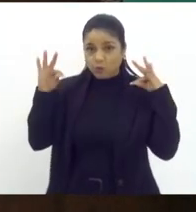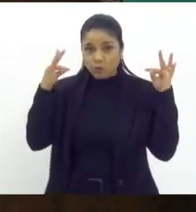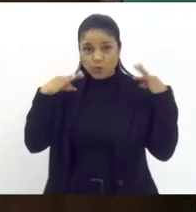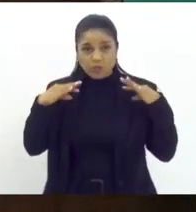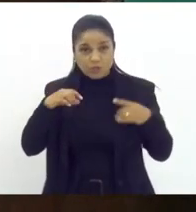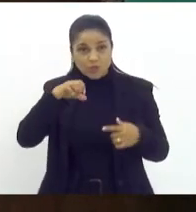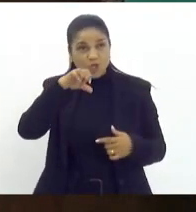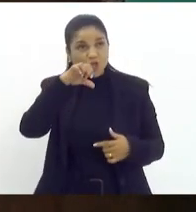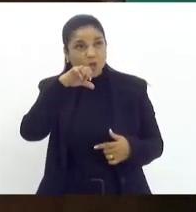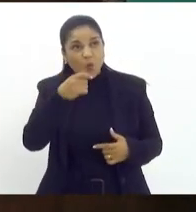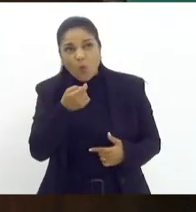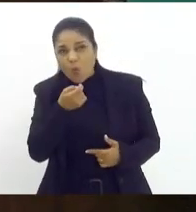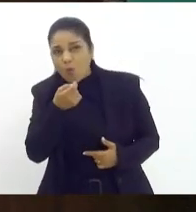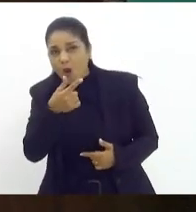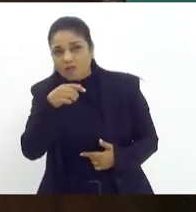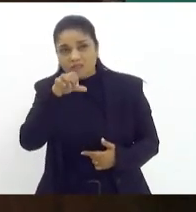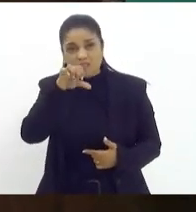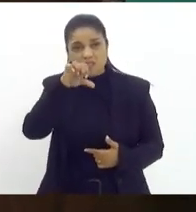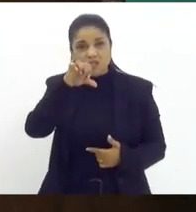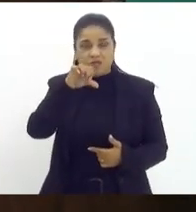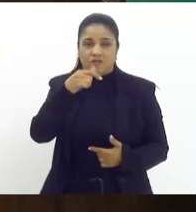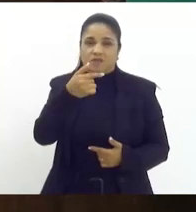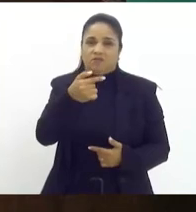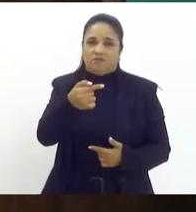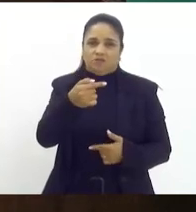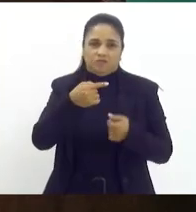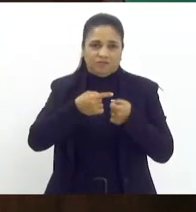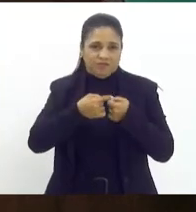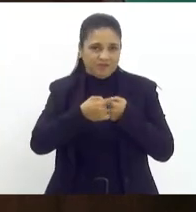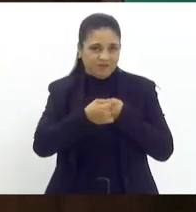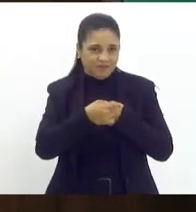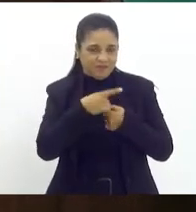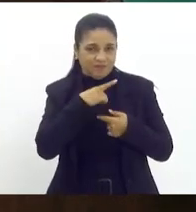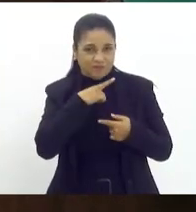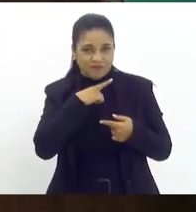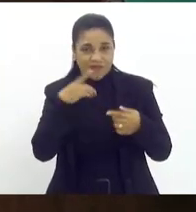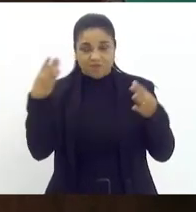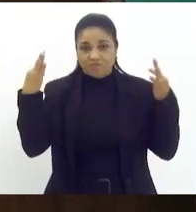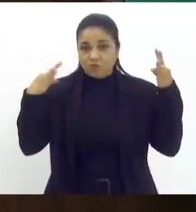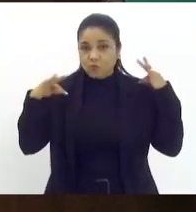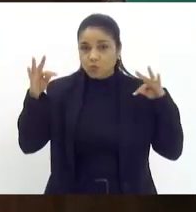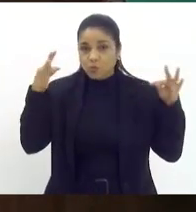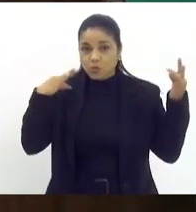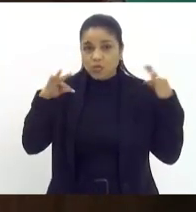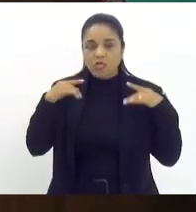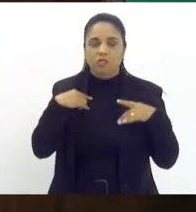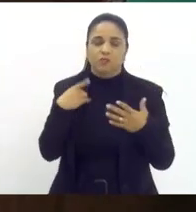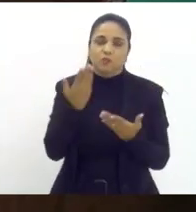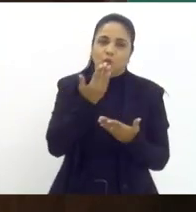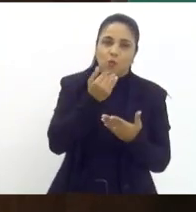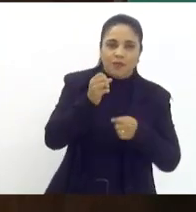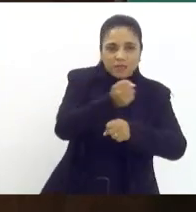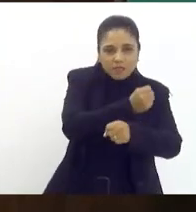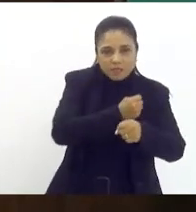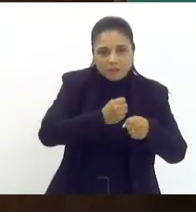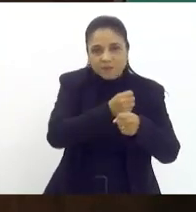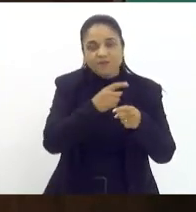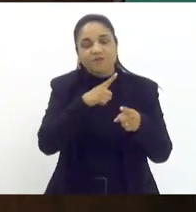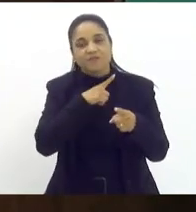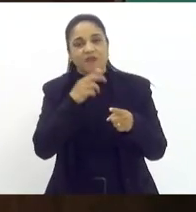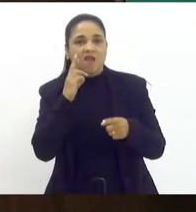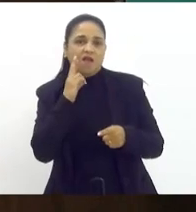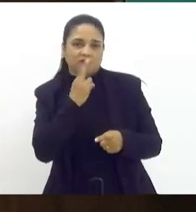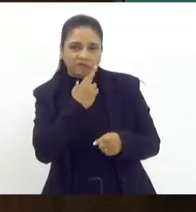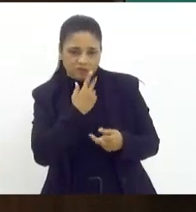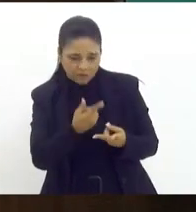92 quase 92 uma turismo gastronômico outra turismo de quem